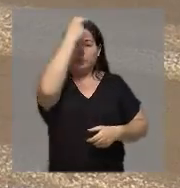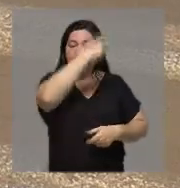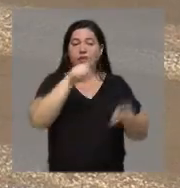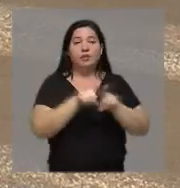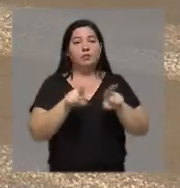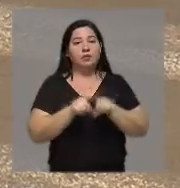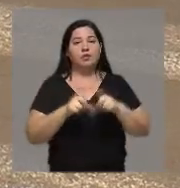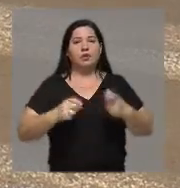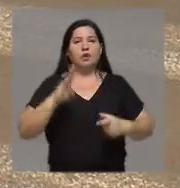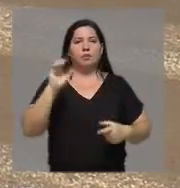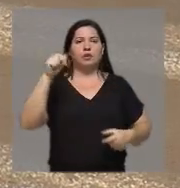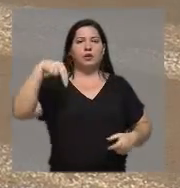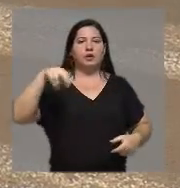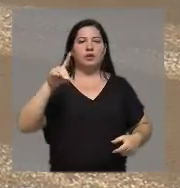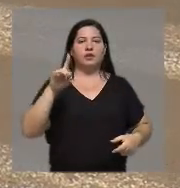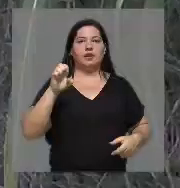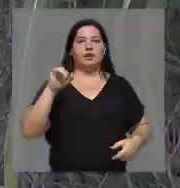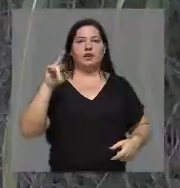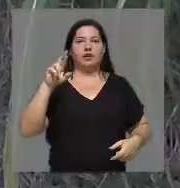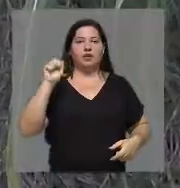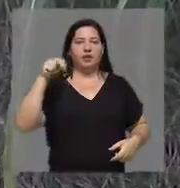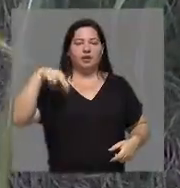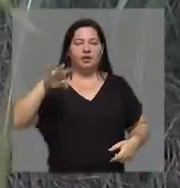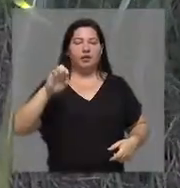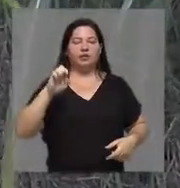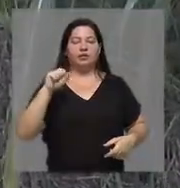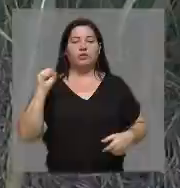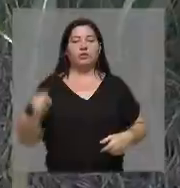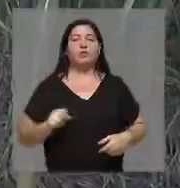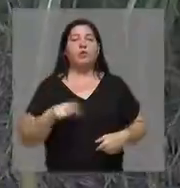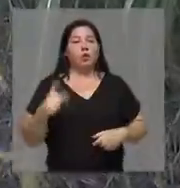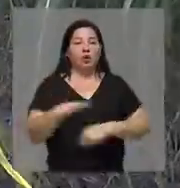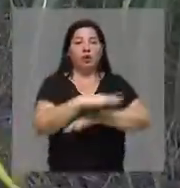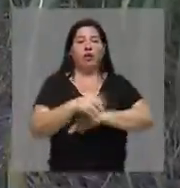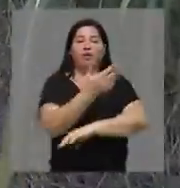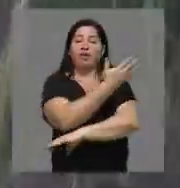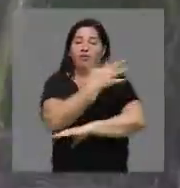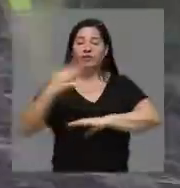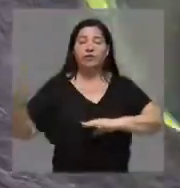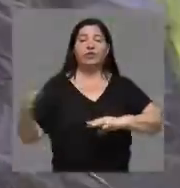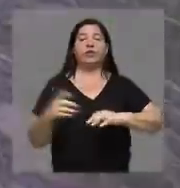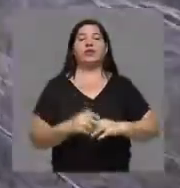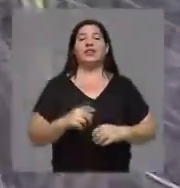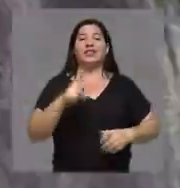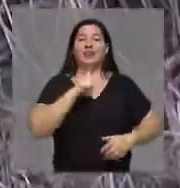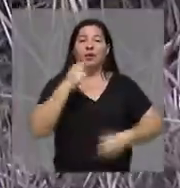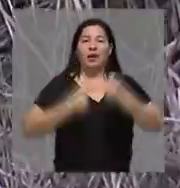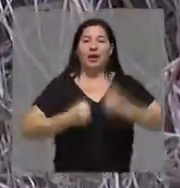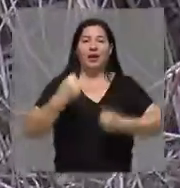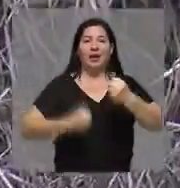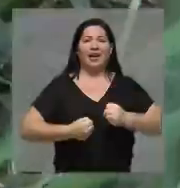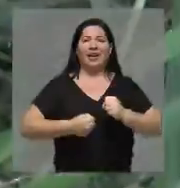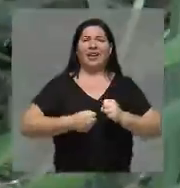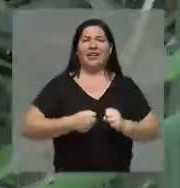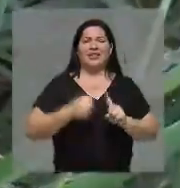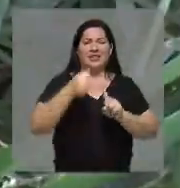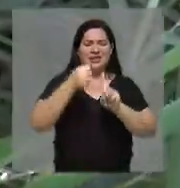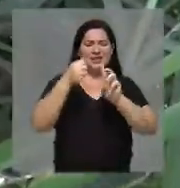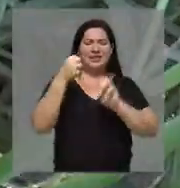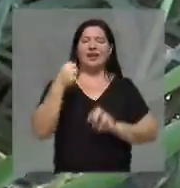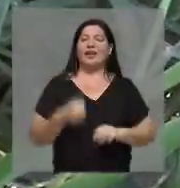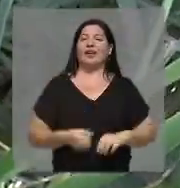Jardim Bandeirantes, inclusive, uma outra área verde no Jardim Bandeirantes, que tem um carro que está lá há mais de 3 meses, que o carro